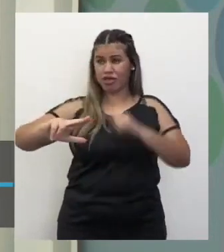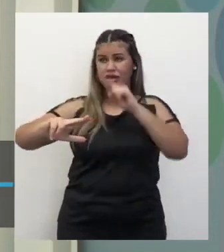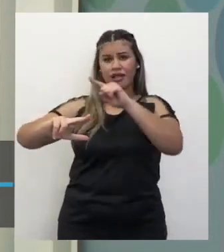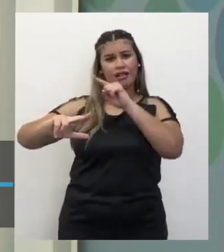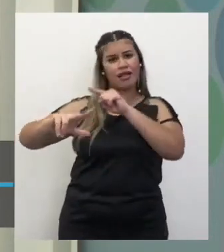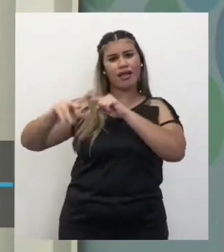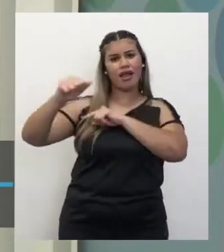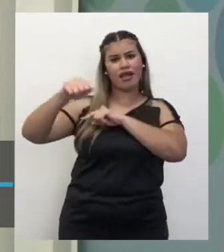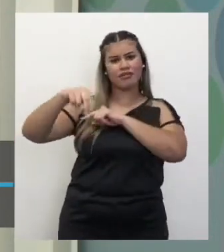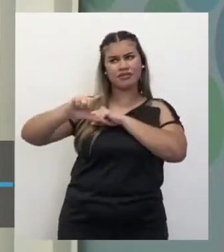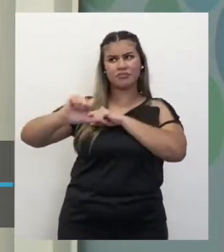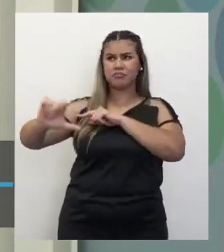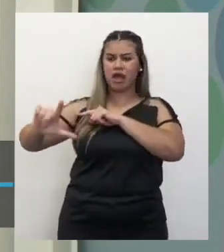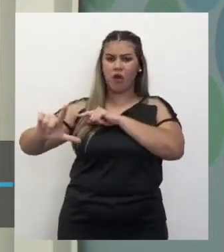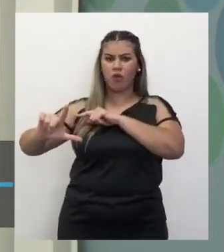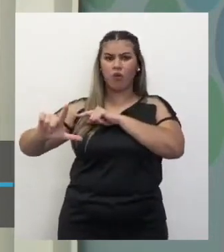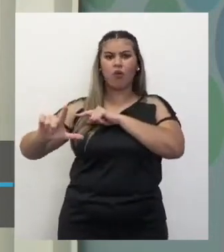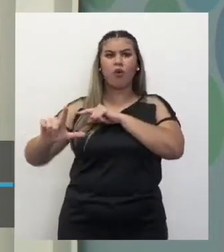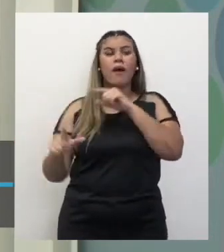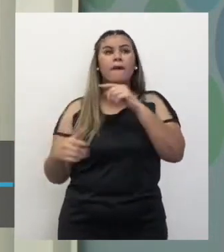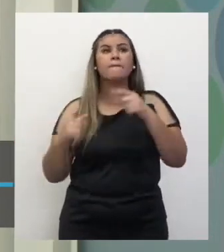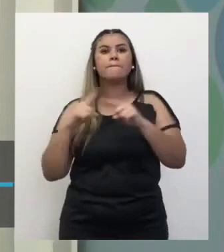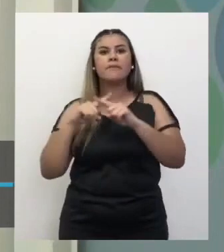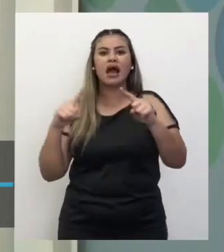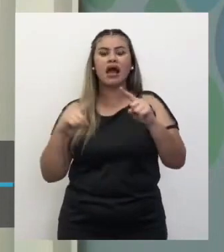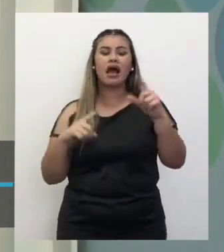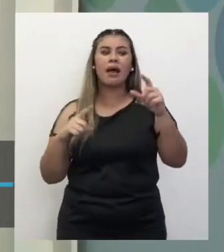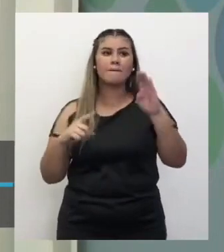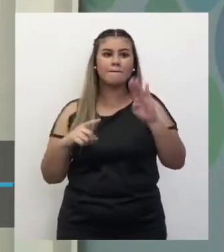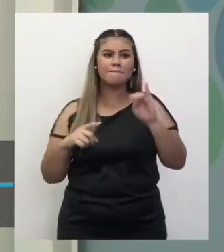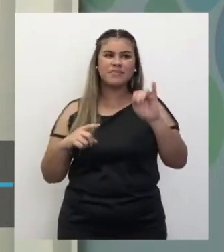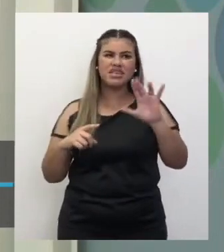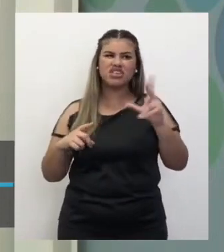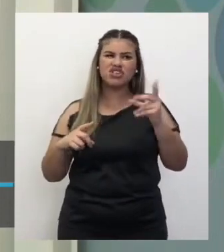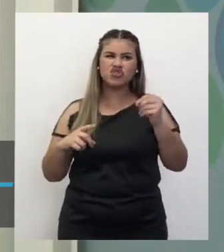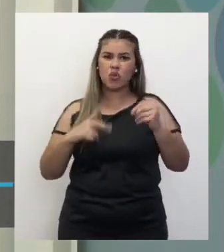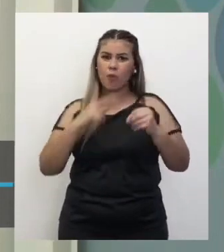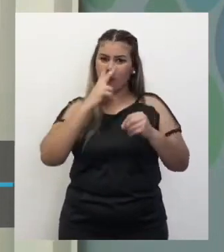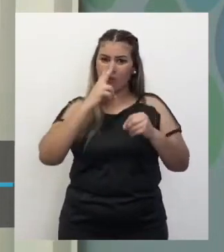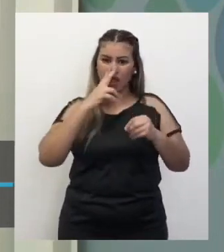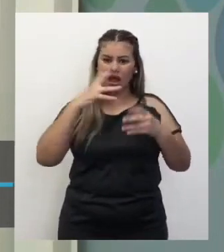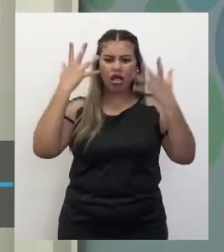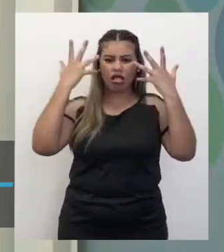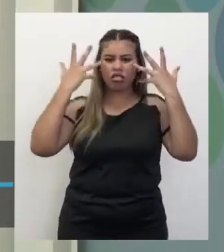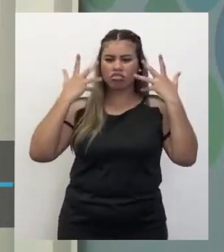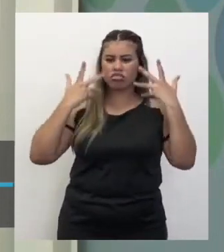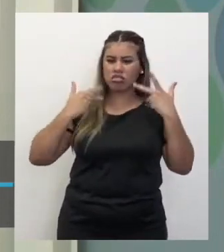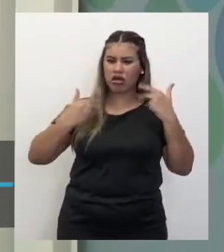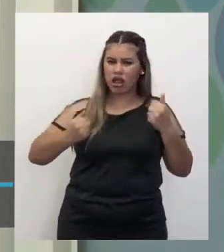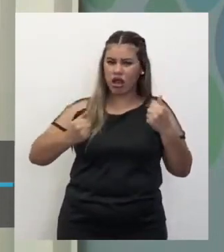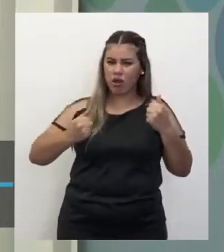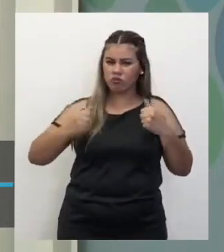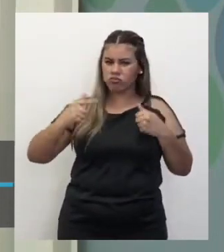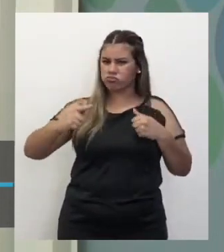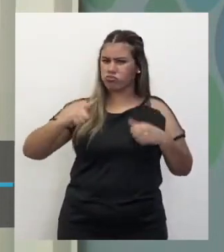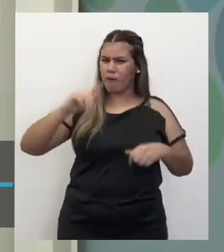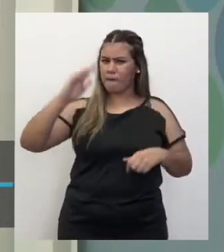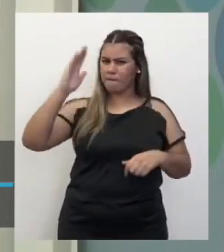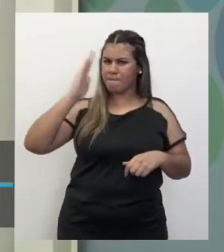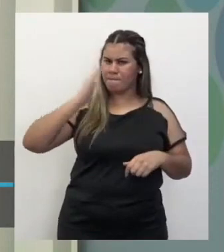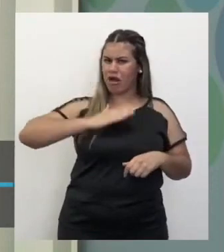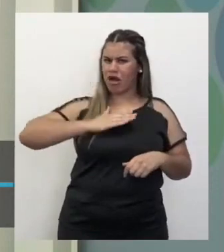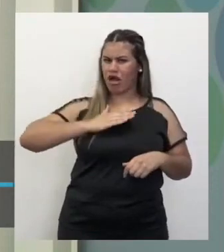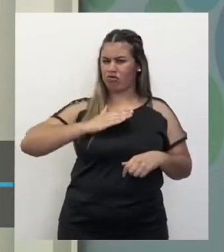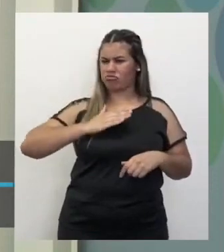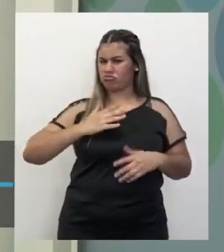Quando eu falo ele é um bicho, já tem uma carga de valor ali, né? O leão na savana, né? É um bicho, não, é um animal, né?